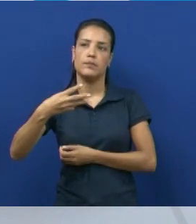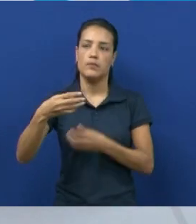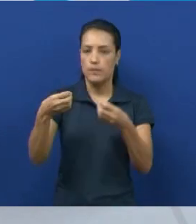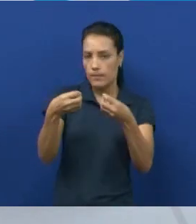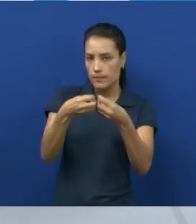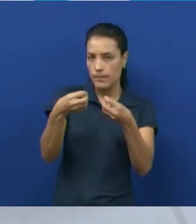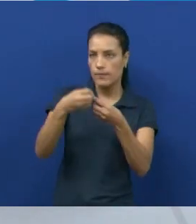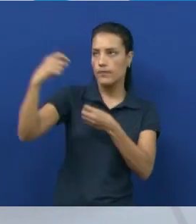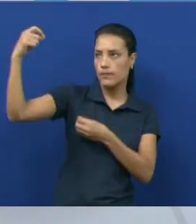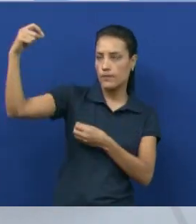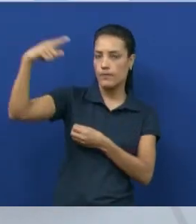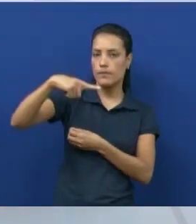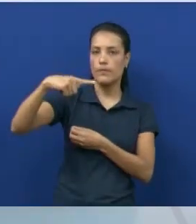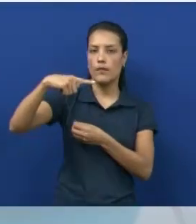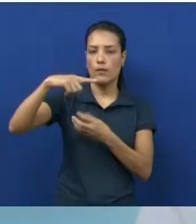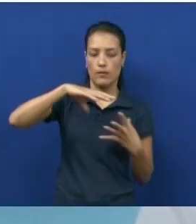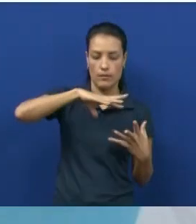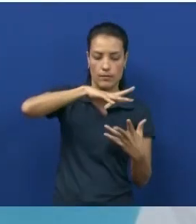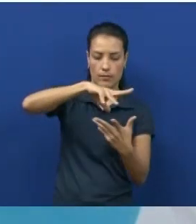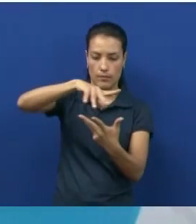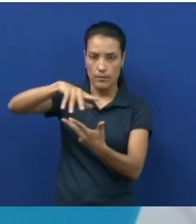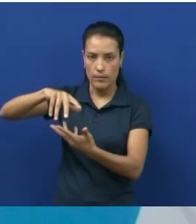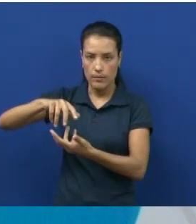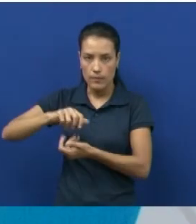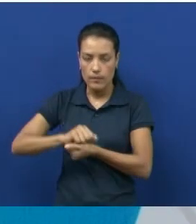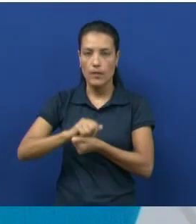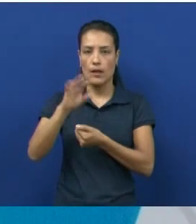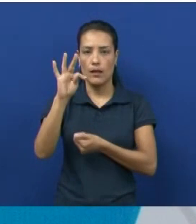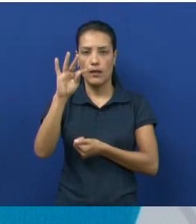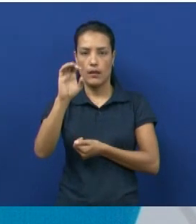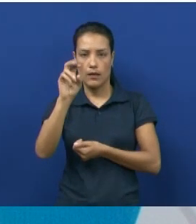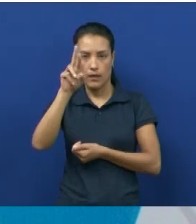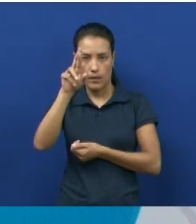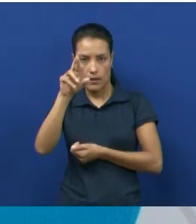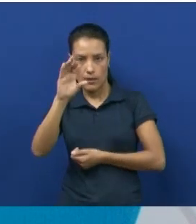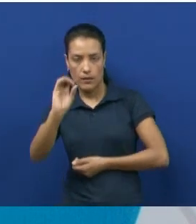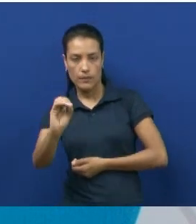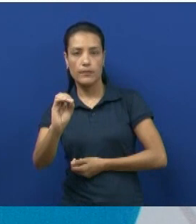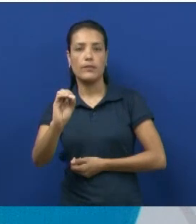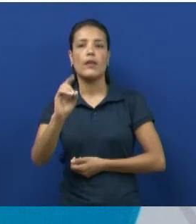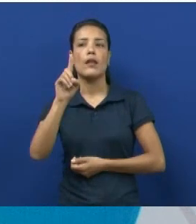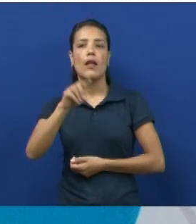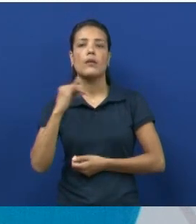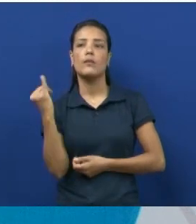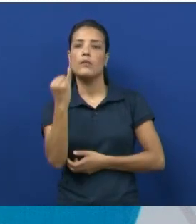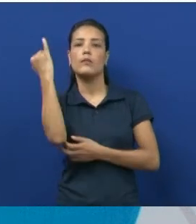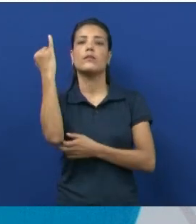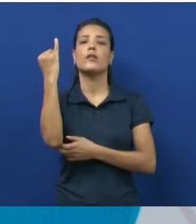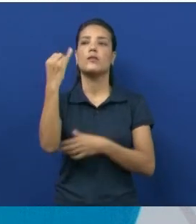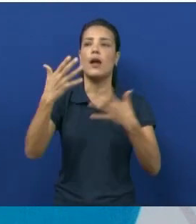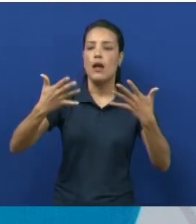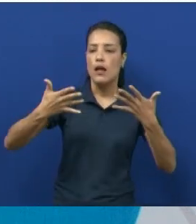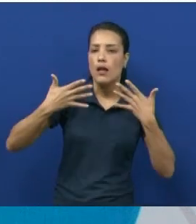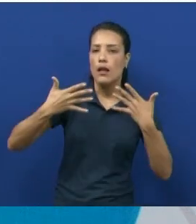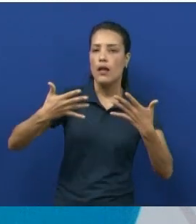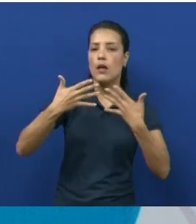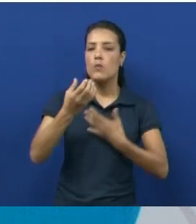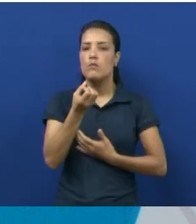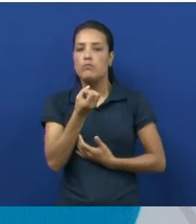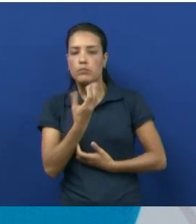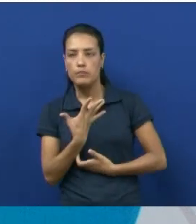mais próxima do Sol, a Terra. E esse posicionamento é ideal para que a gente tenha a nossa temperatura adequada.